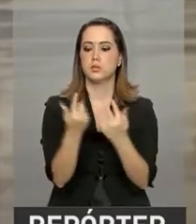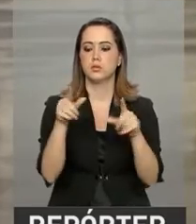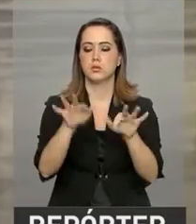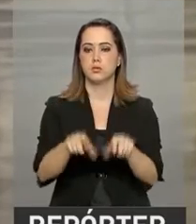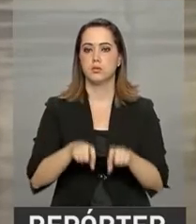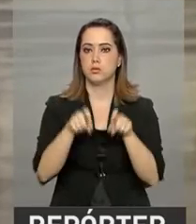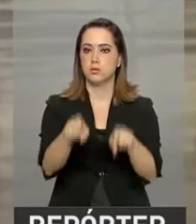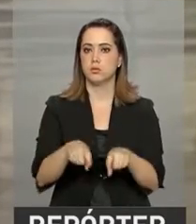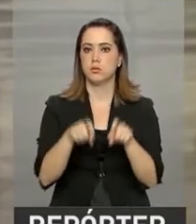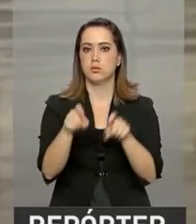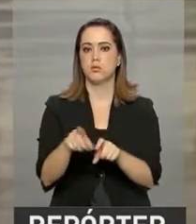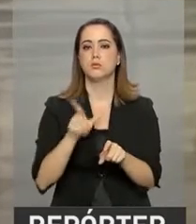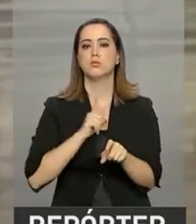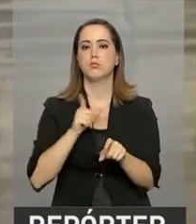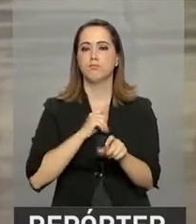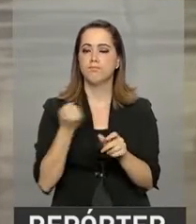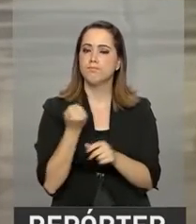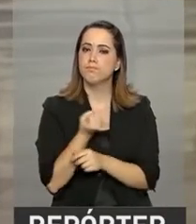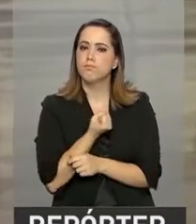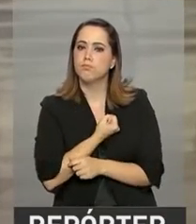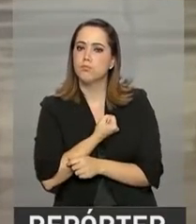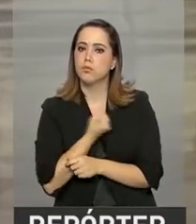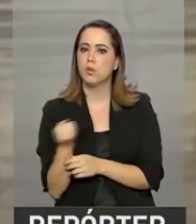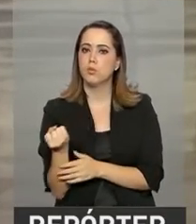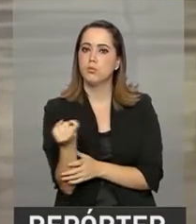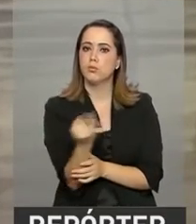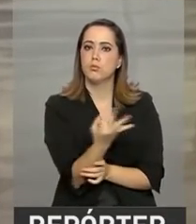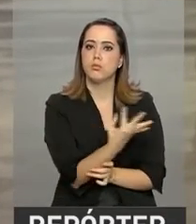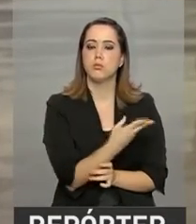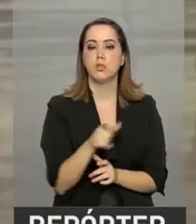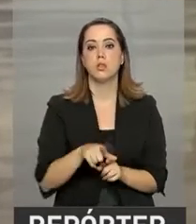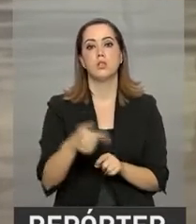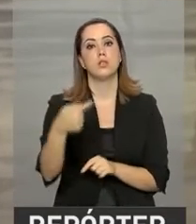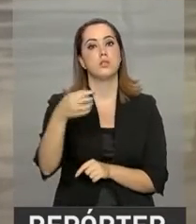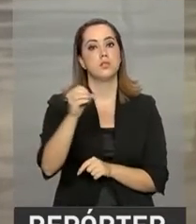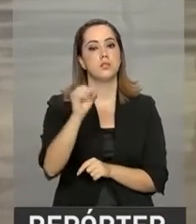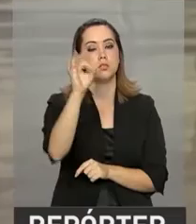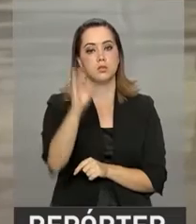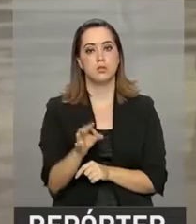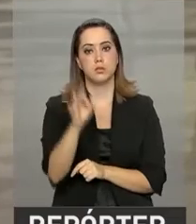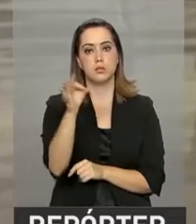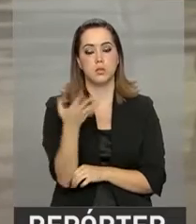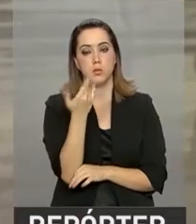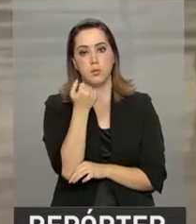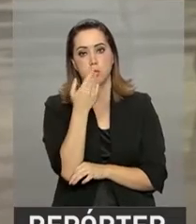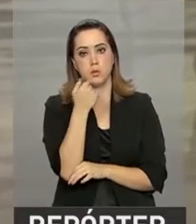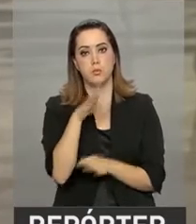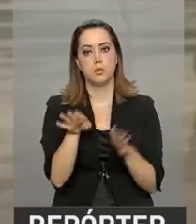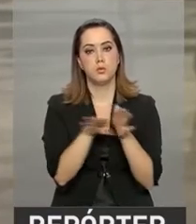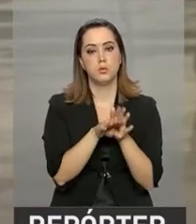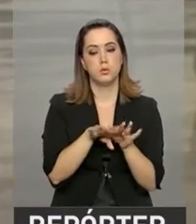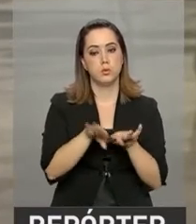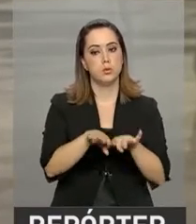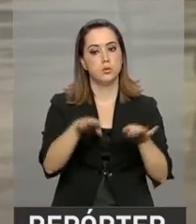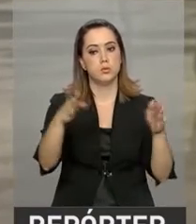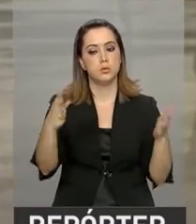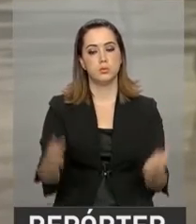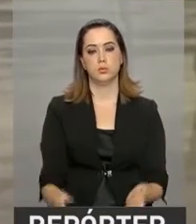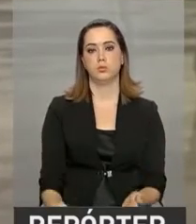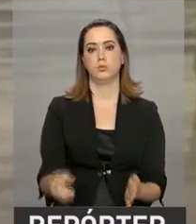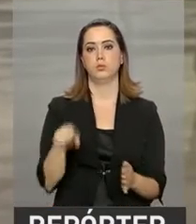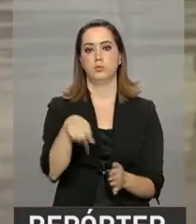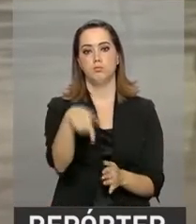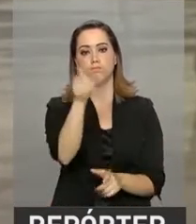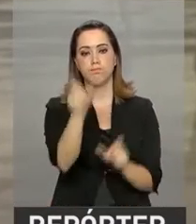diferentes estatísticas no país respondem por mais de 70% dos alimentos que chegam à mesa dos brasileiros